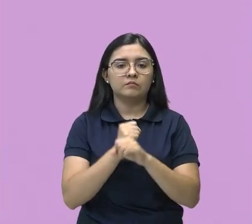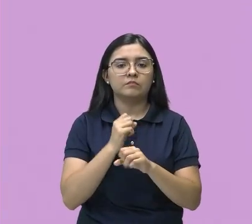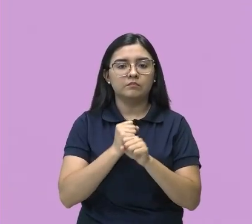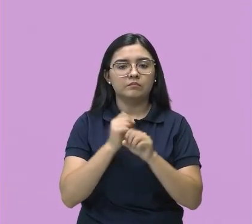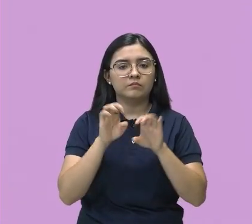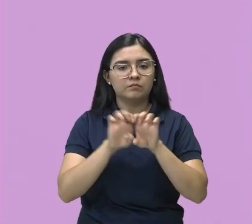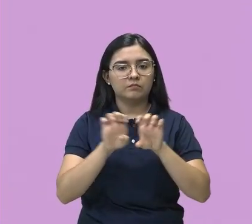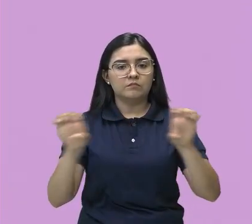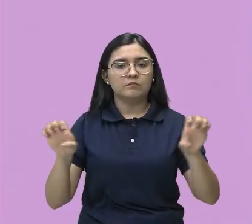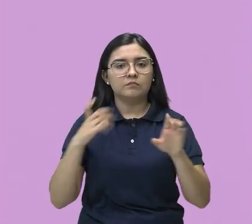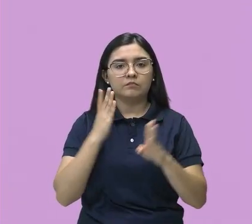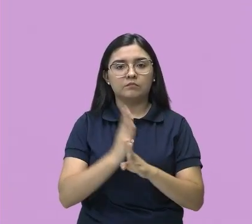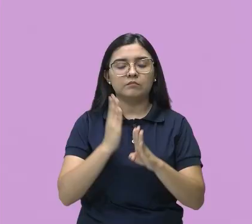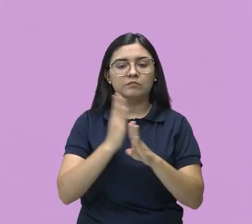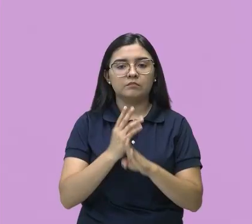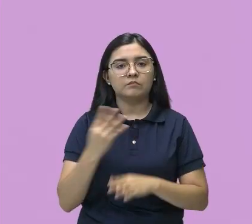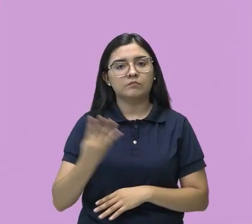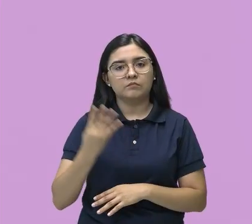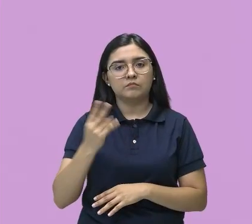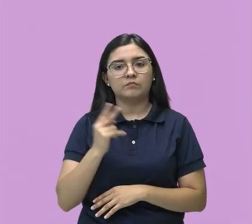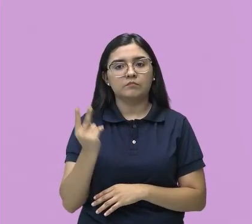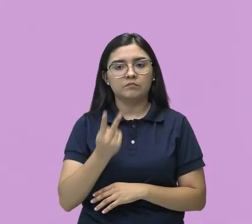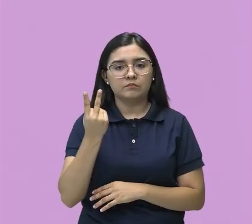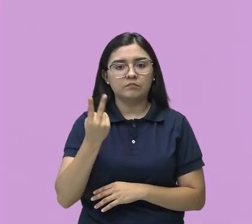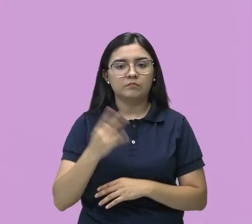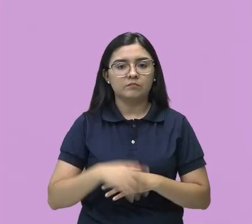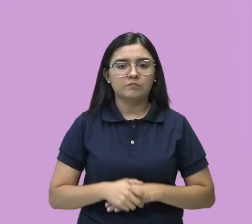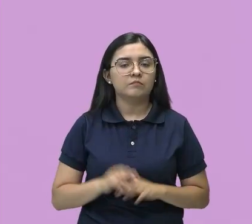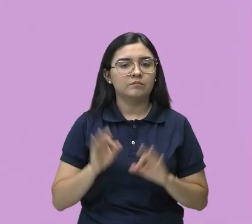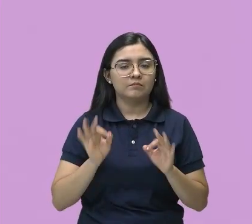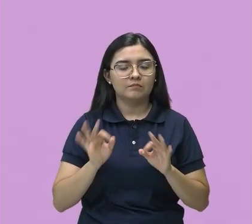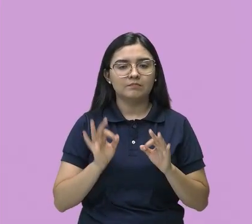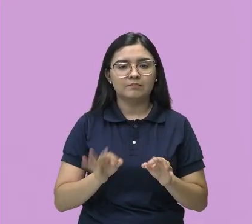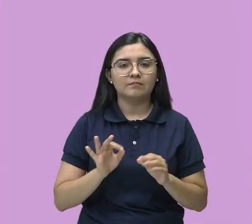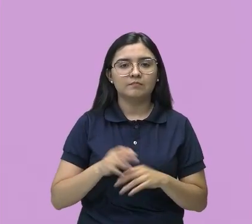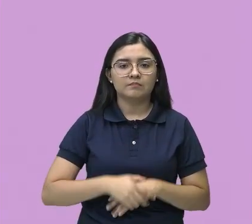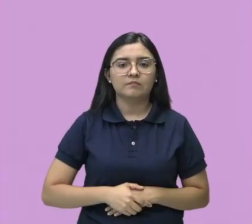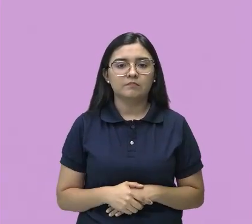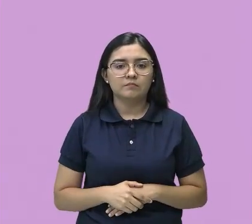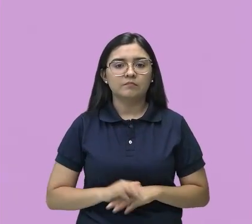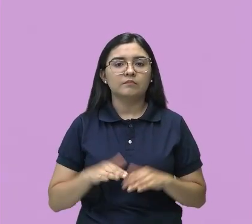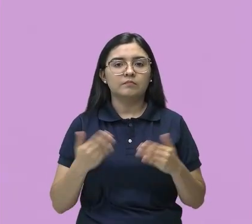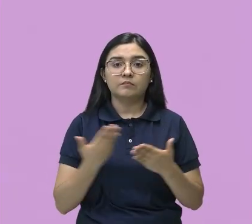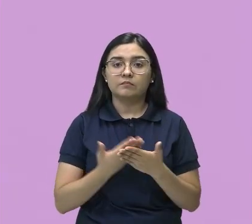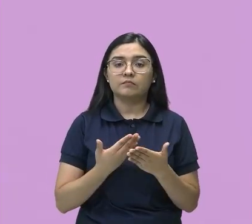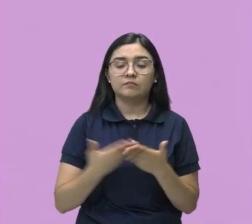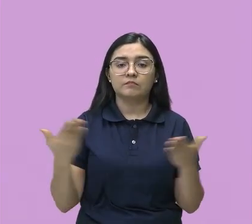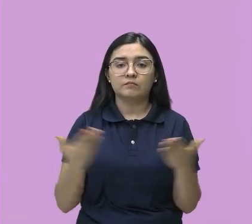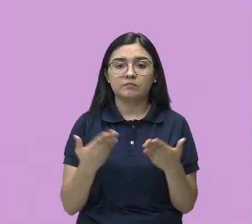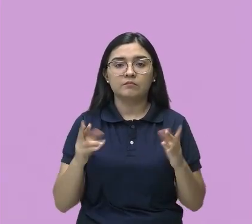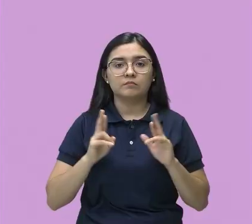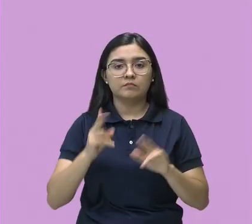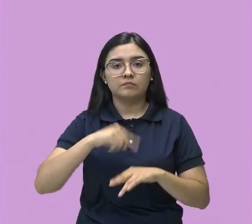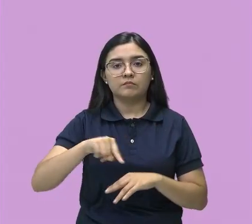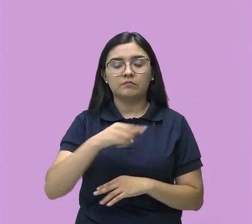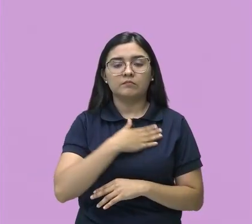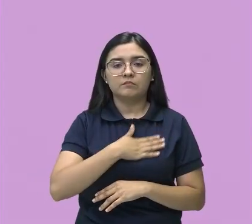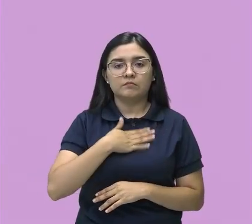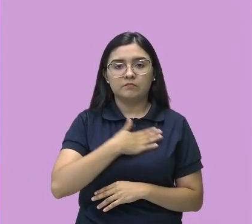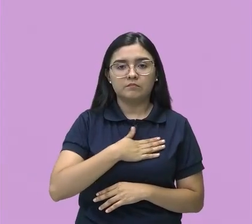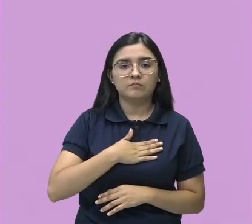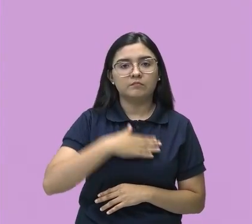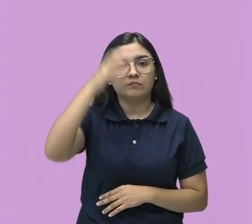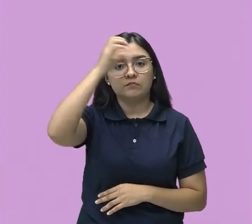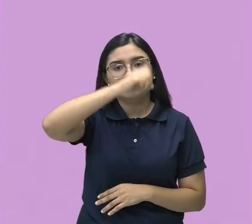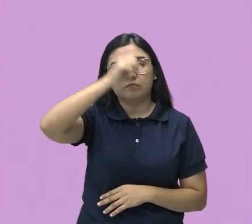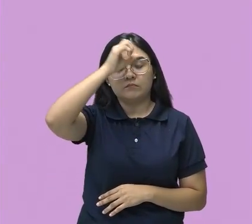nossa equação e achar o nosso quarto valor. Ok? Tudo certo? Então, essa foi a nossa aula. Espero que vocês tenham gostado